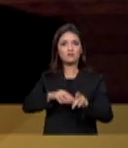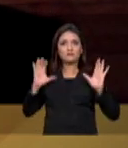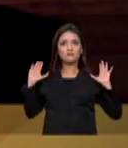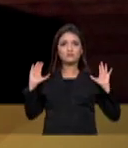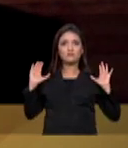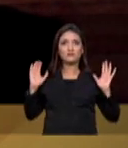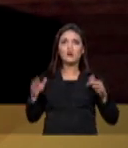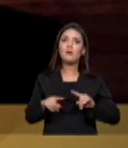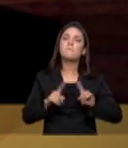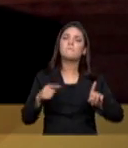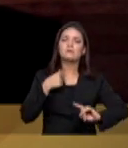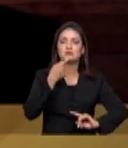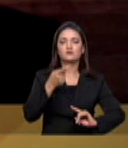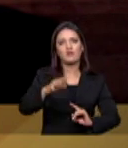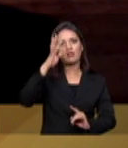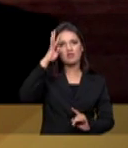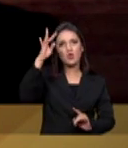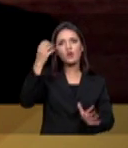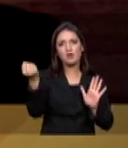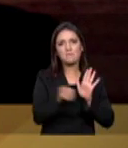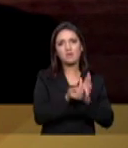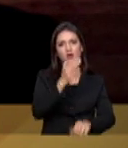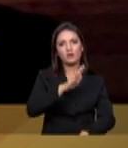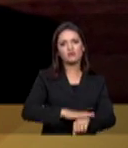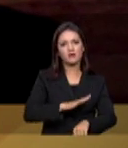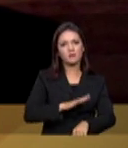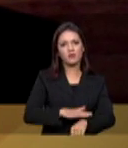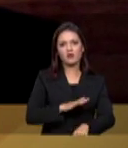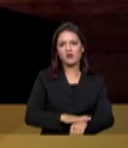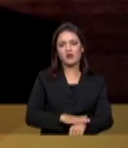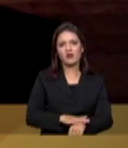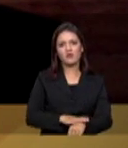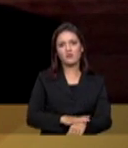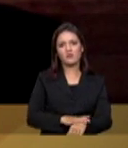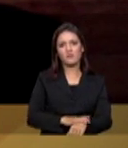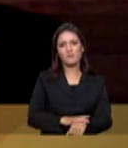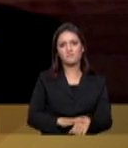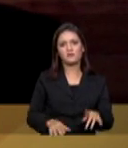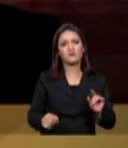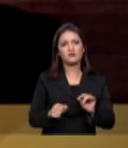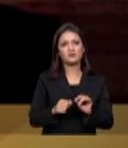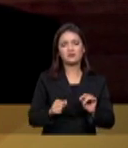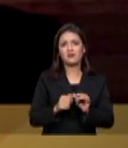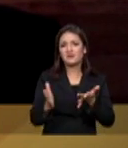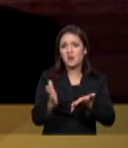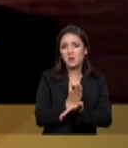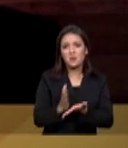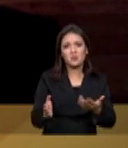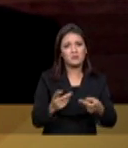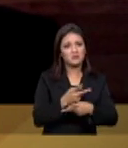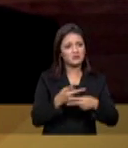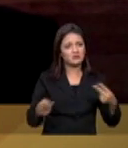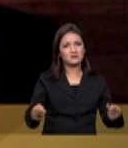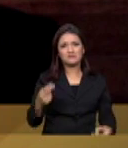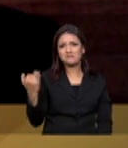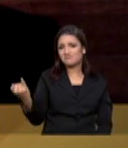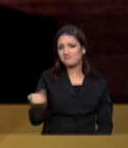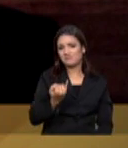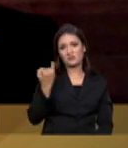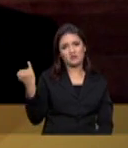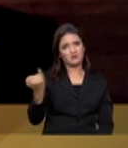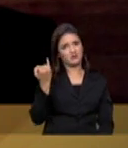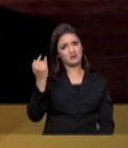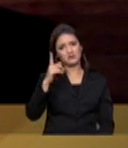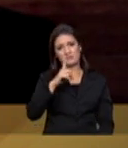teoria do Marco temporal deixa insolúveis algumas questões fundamentais para a